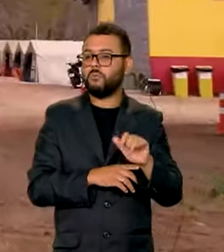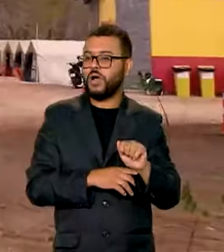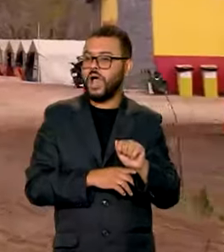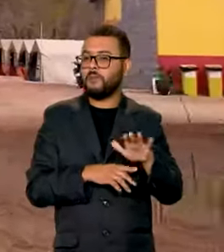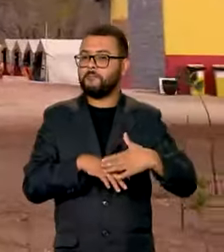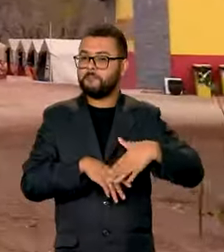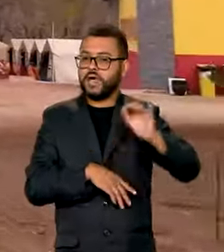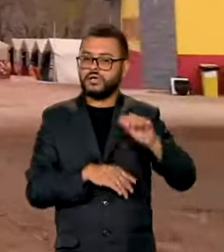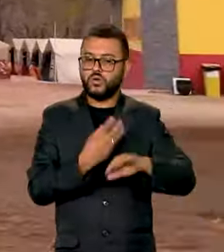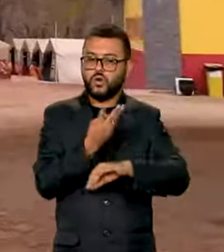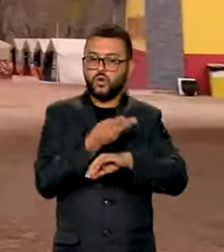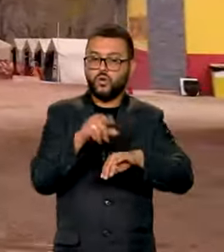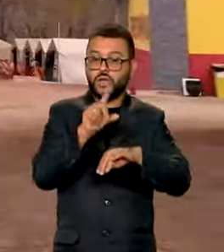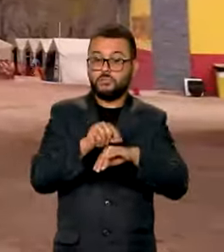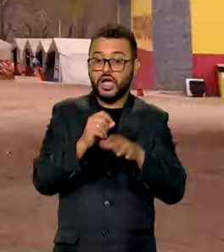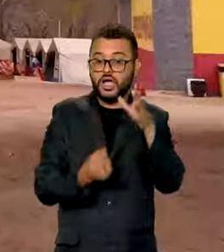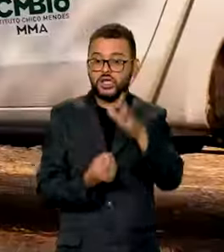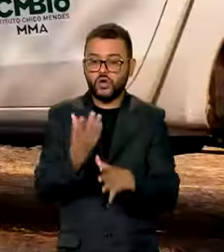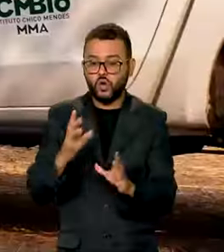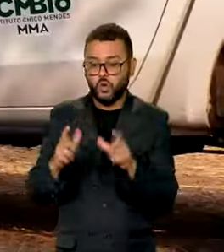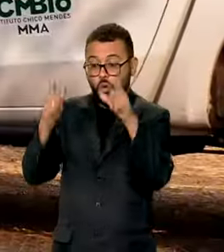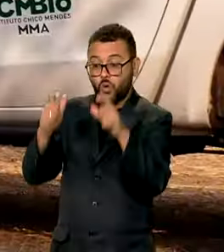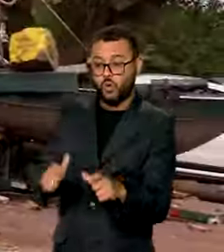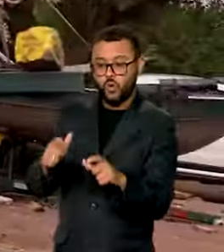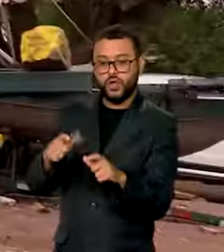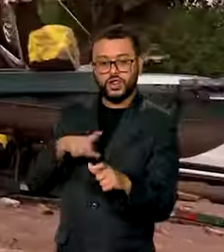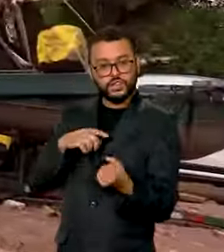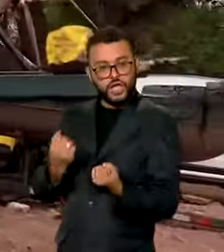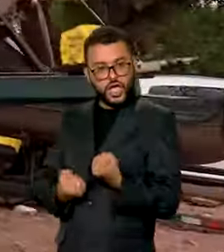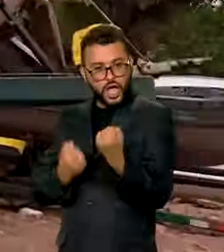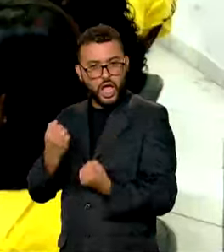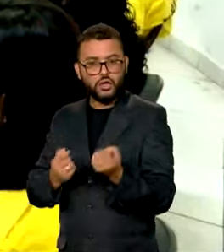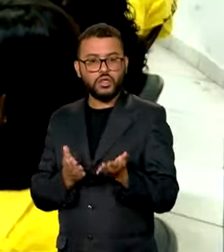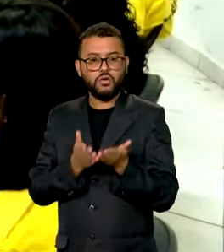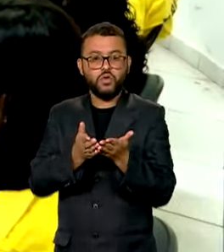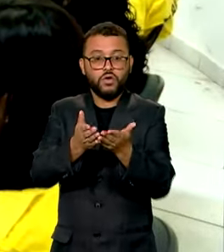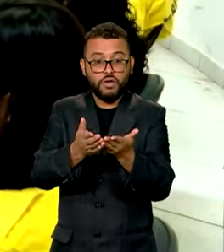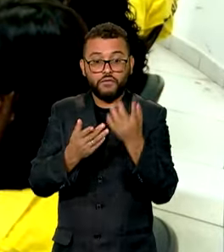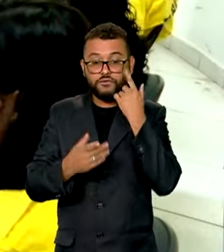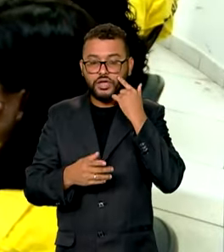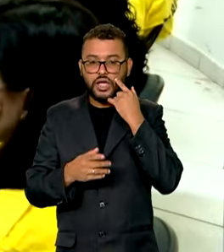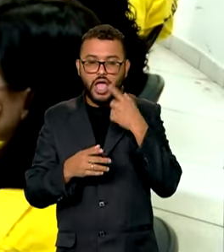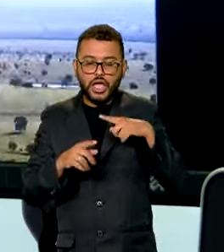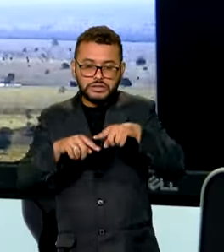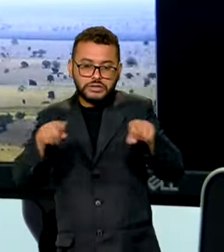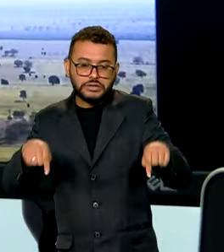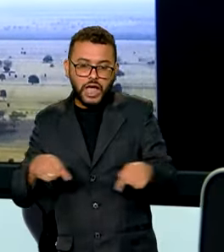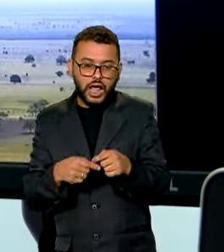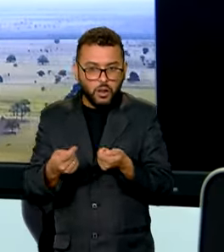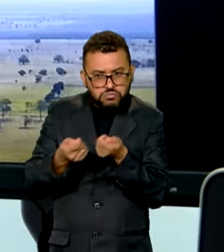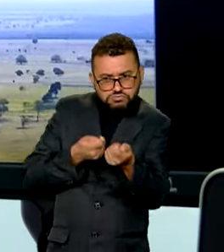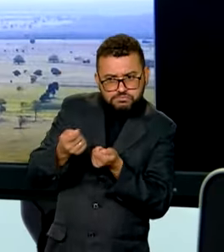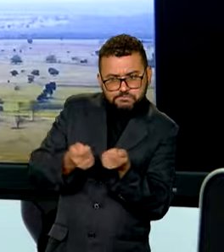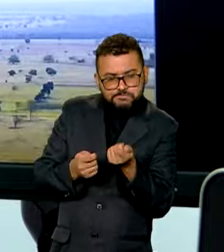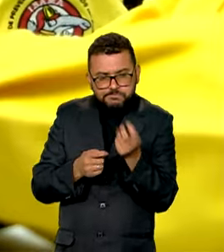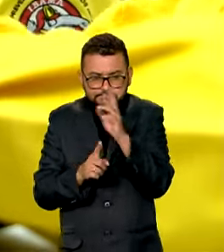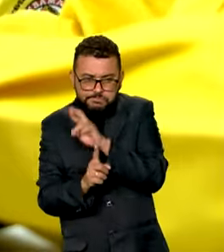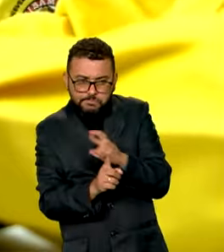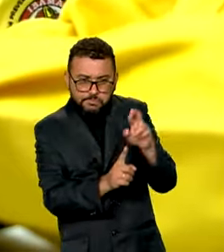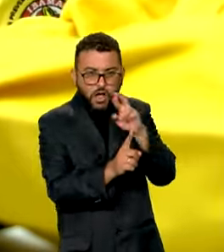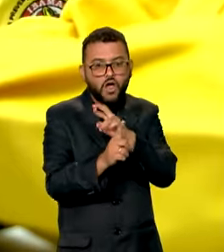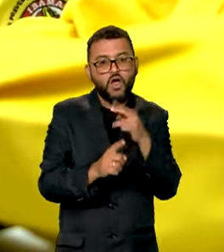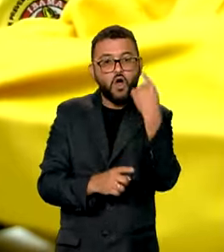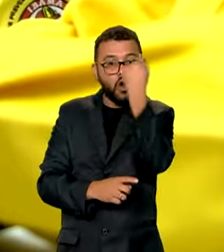o Ibama montou uma base de operações com veículos e lanchas na sala de controle o bioma é monitorado